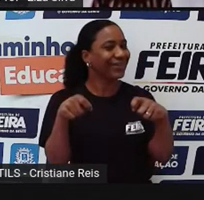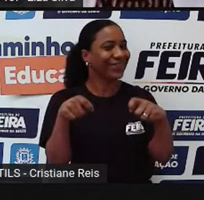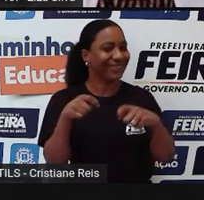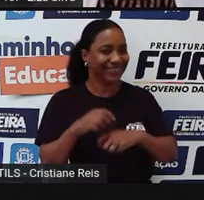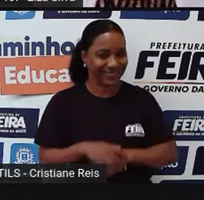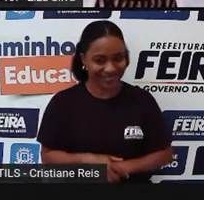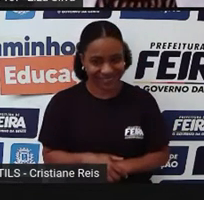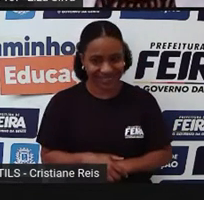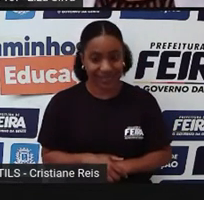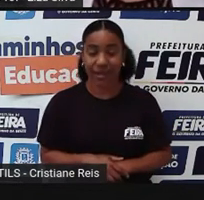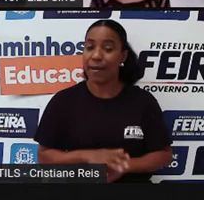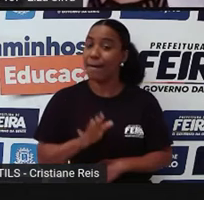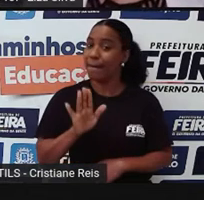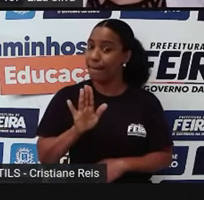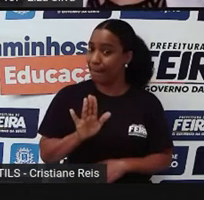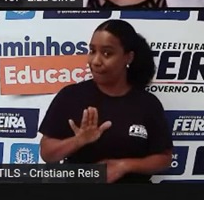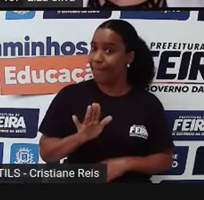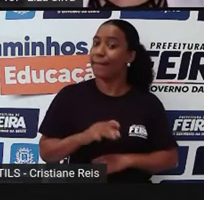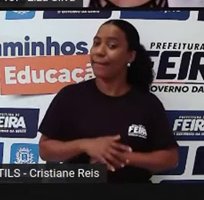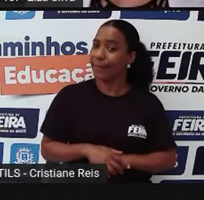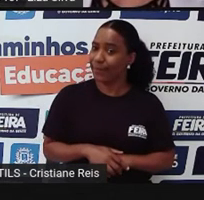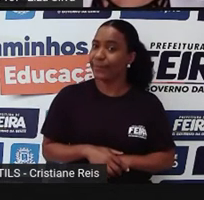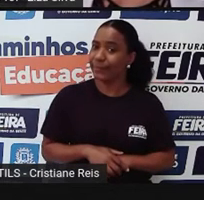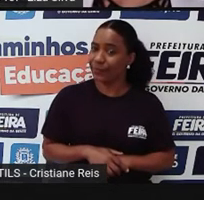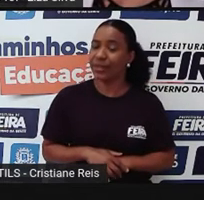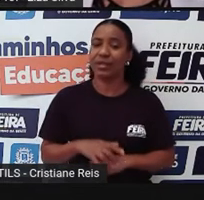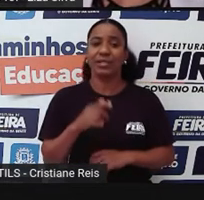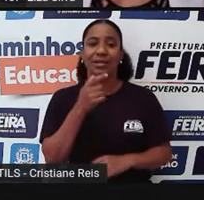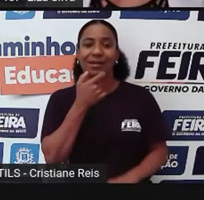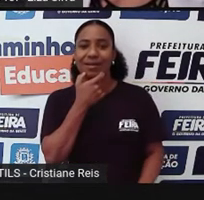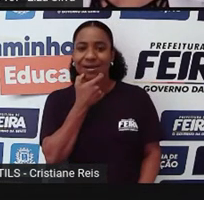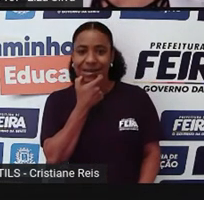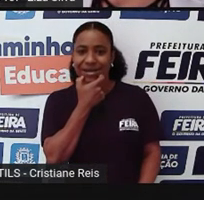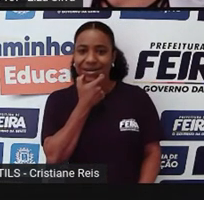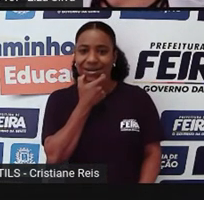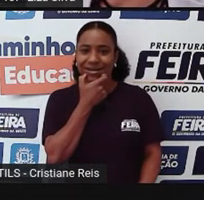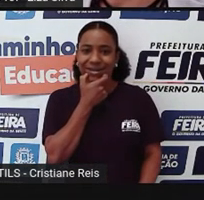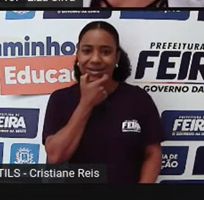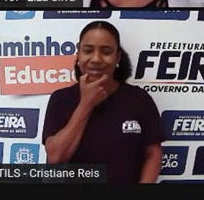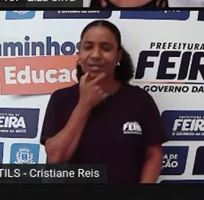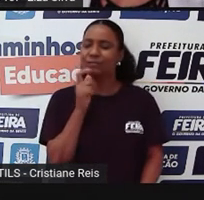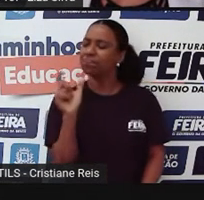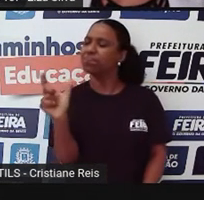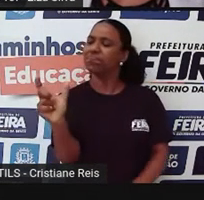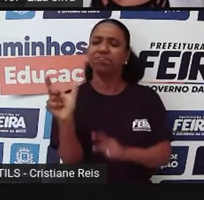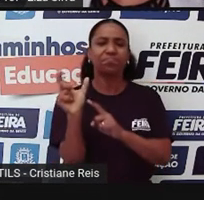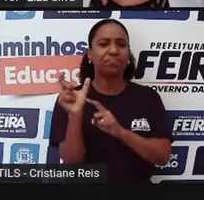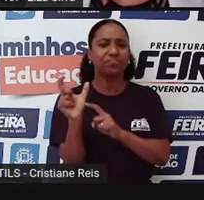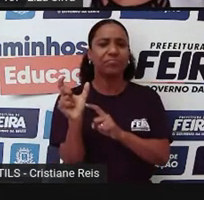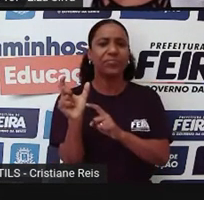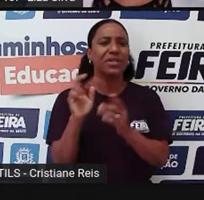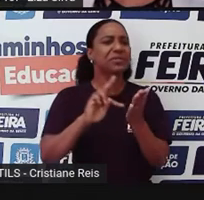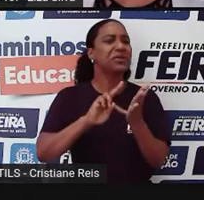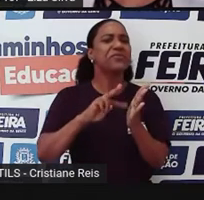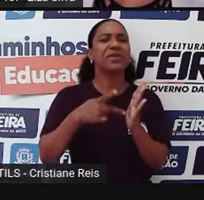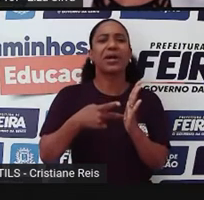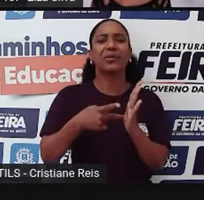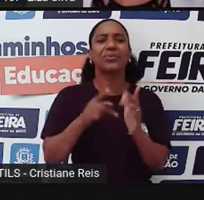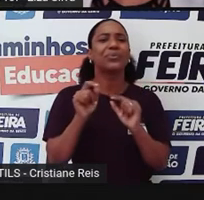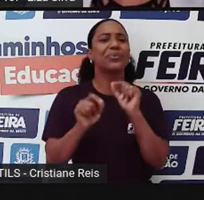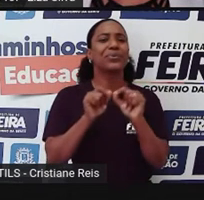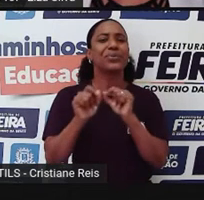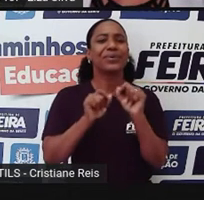mas se for ao contrário Você sabe a palavra em inglês mas não conhece o significado o o